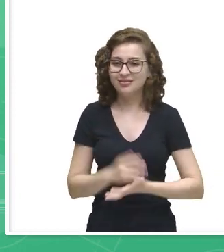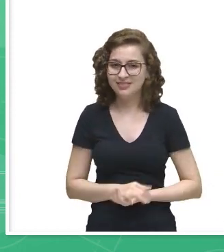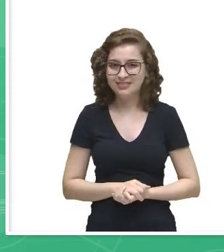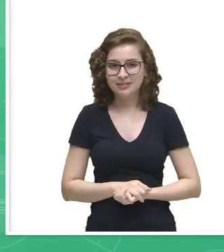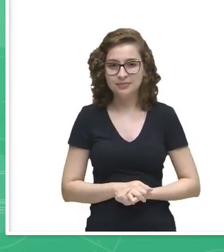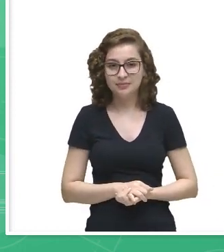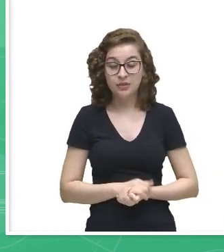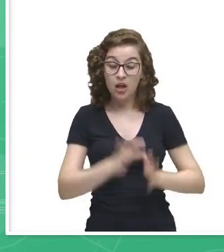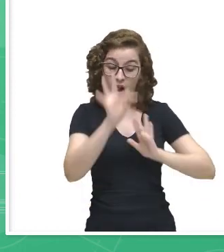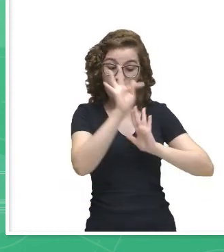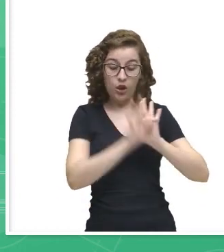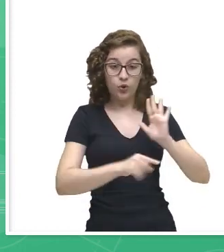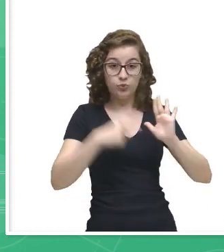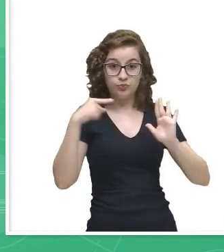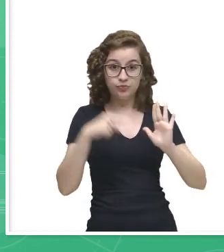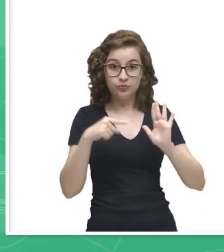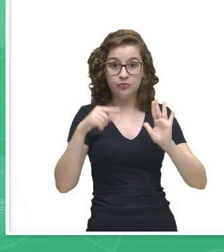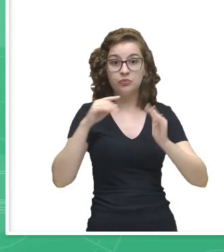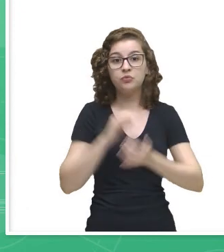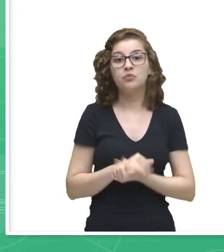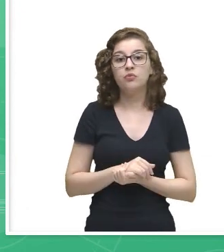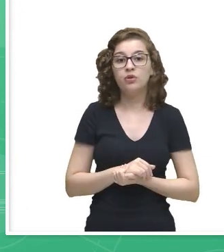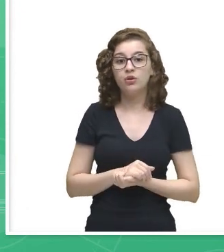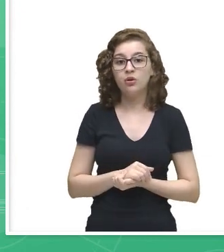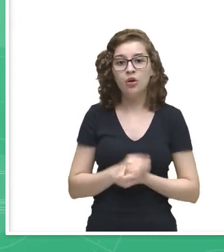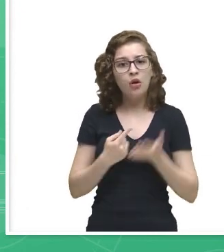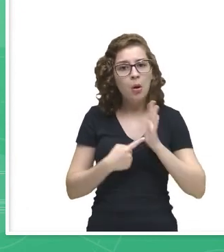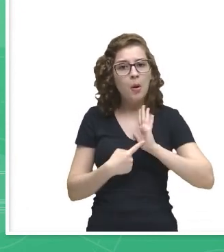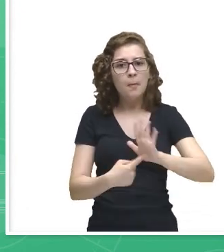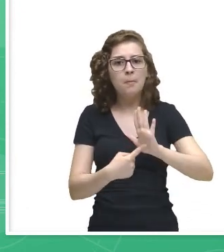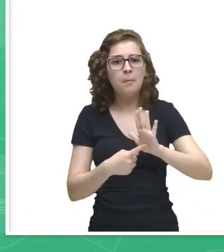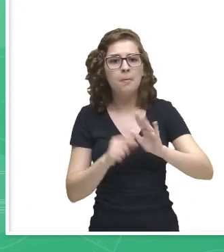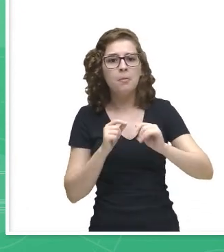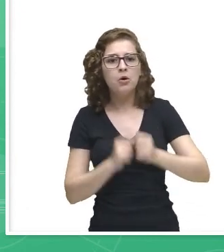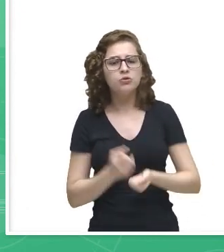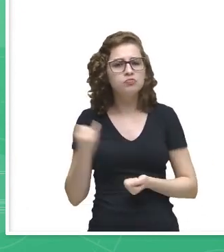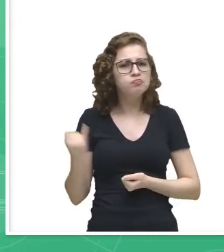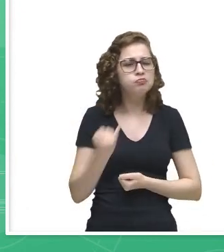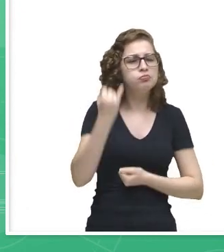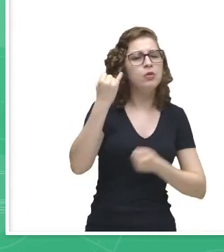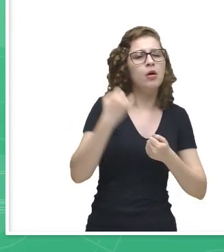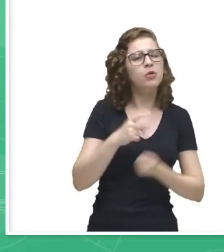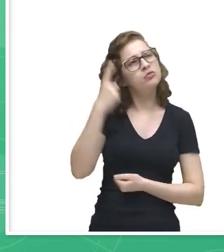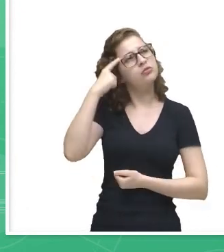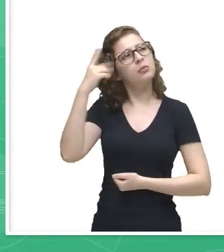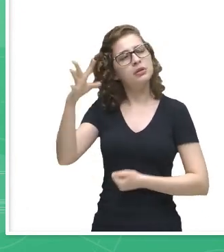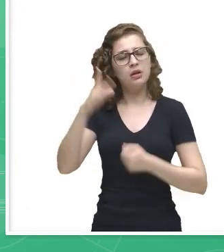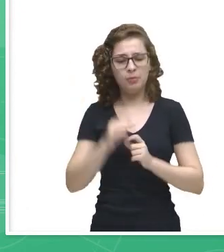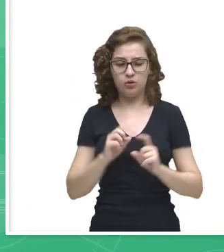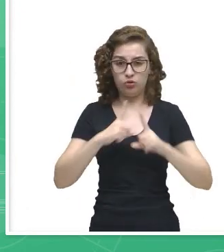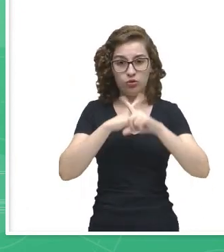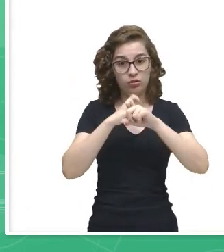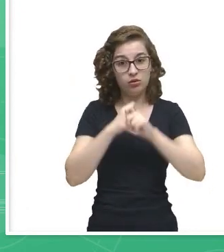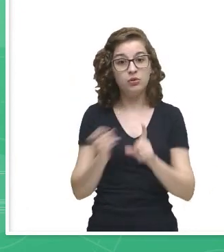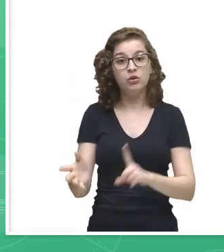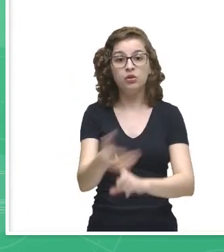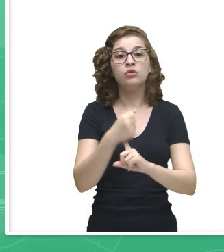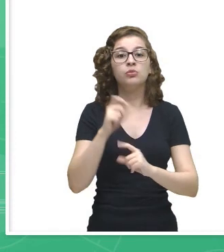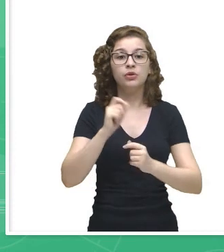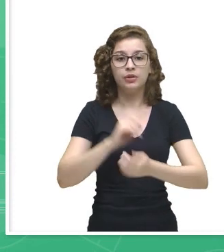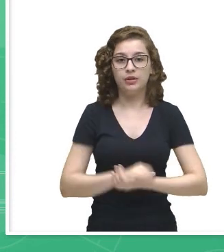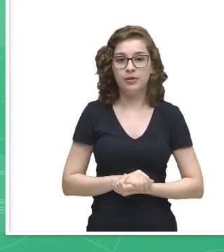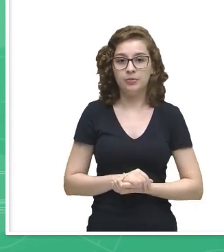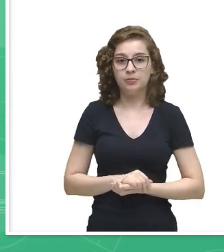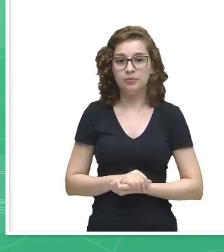esse texto expressa um importante ideal vinculado pelo nazismo e pelo fascismo. Que ideal seria esse? O